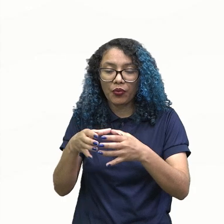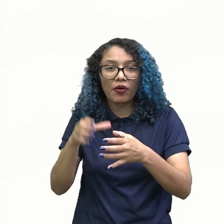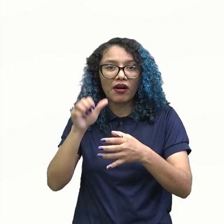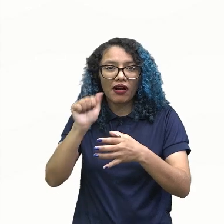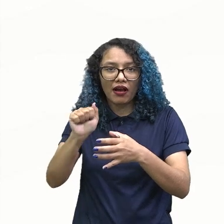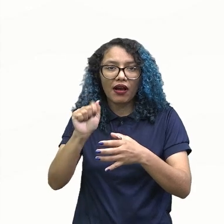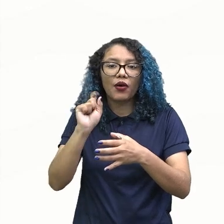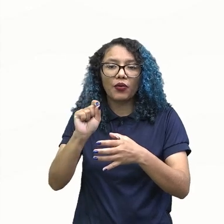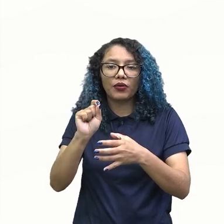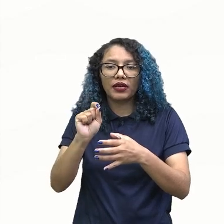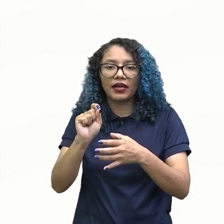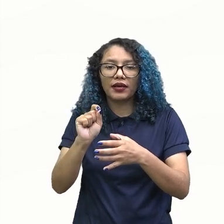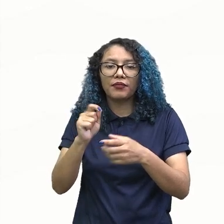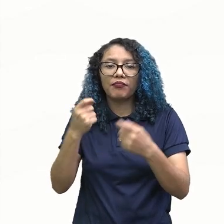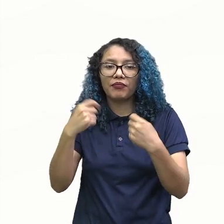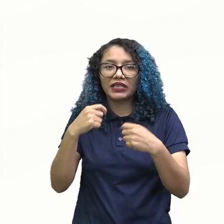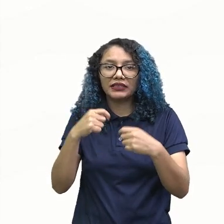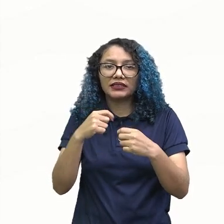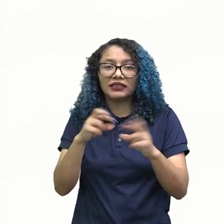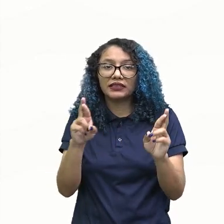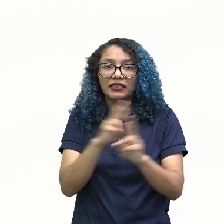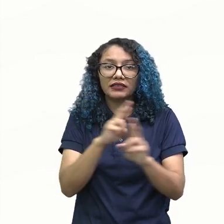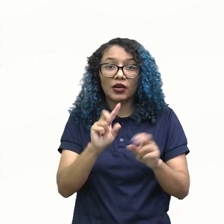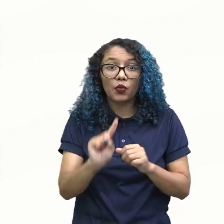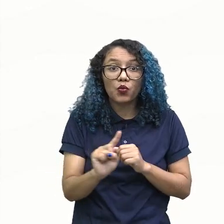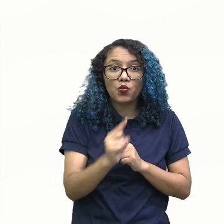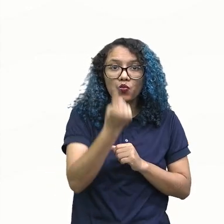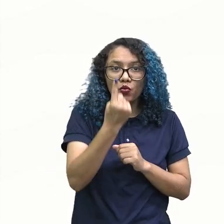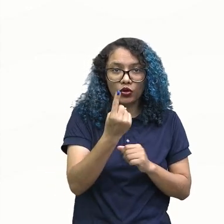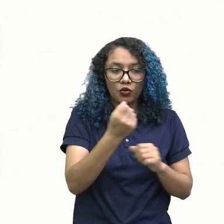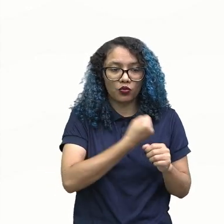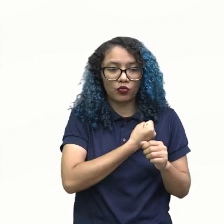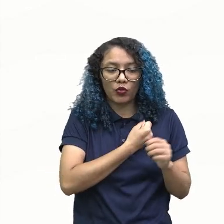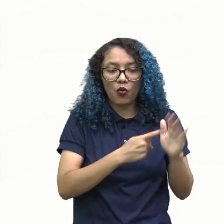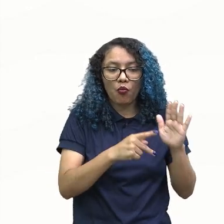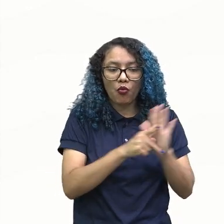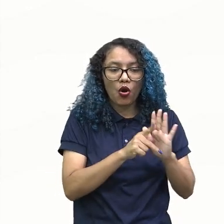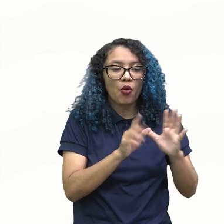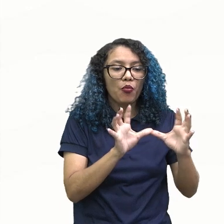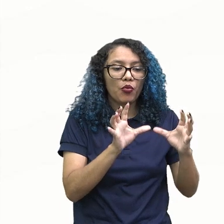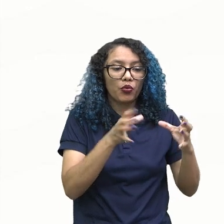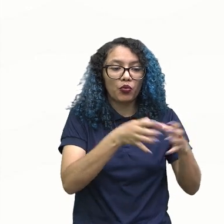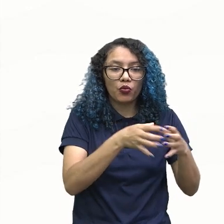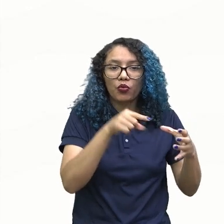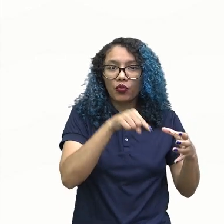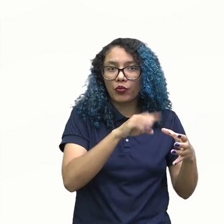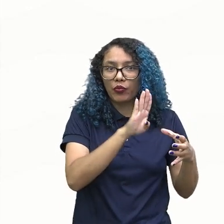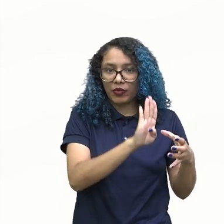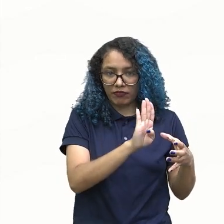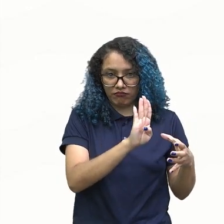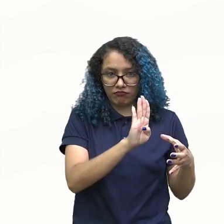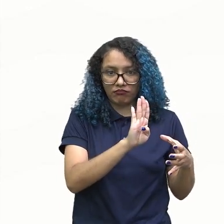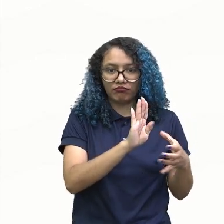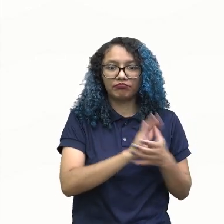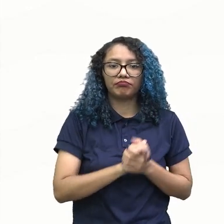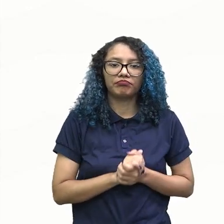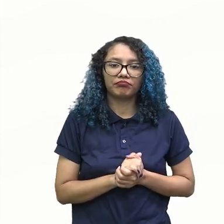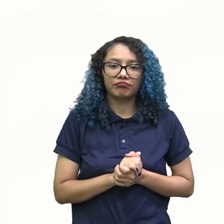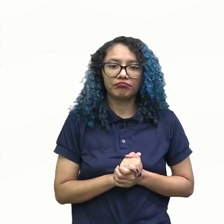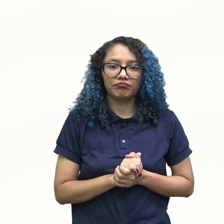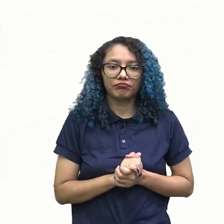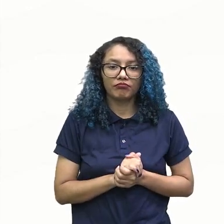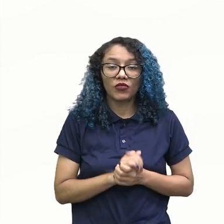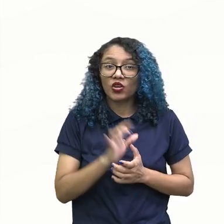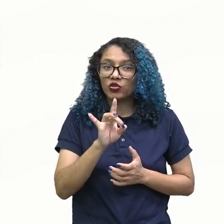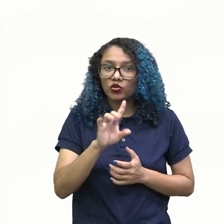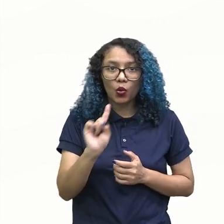relacione com um único elemento de quem? De B. Tudo bem? Aqui o relacionamento vai ser